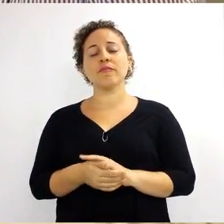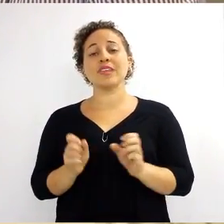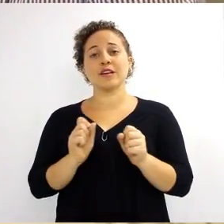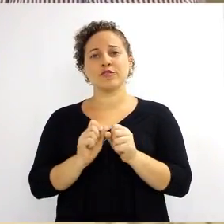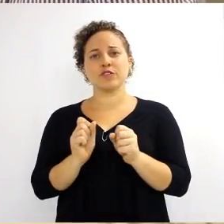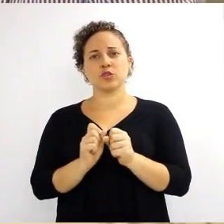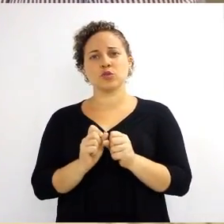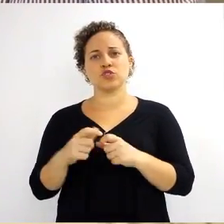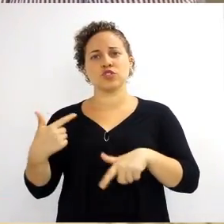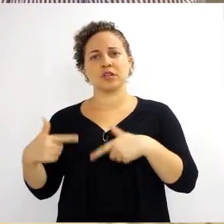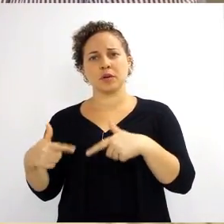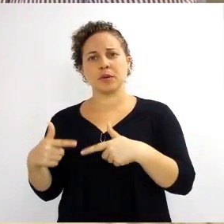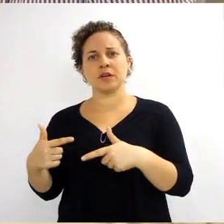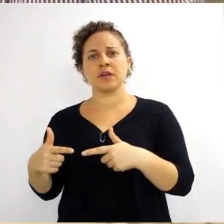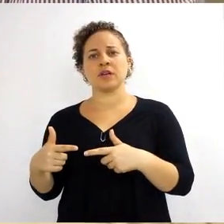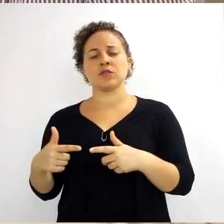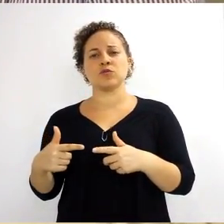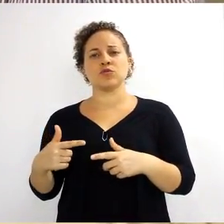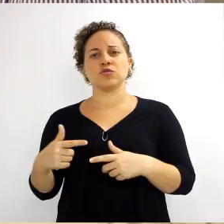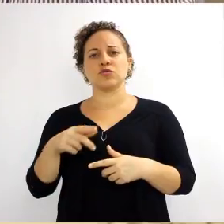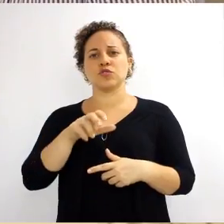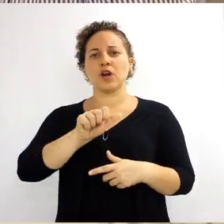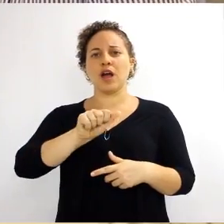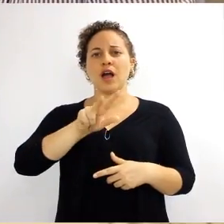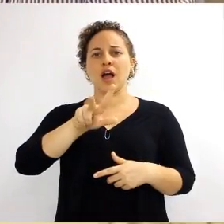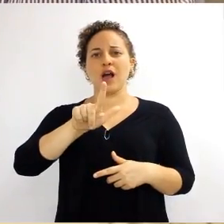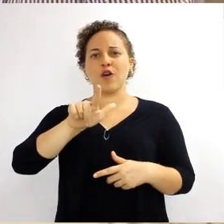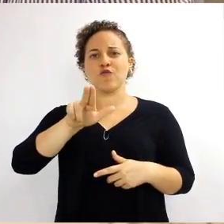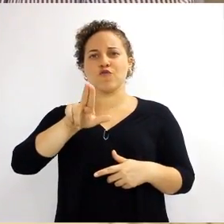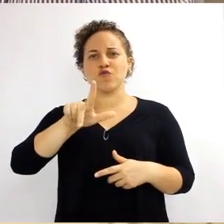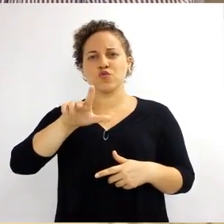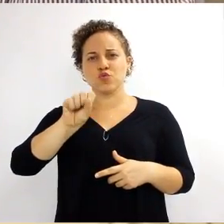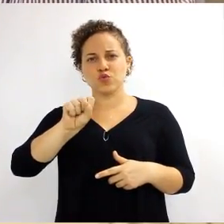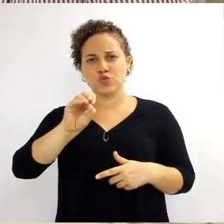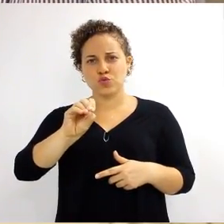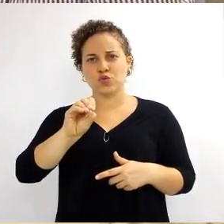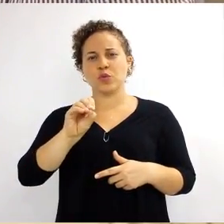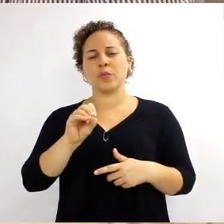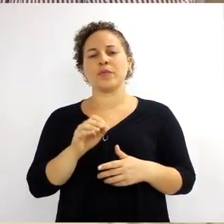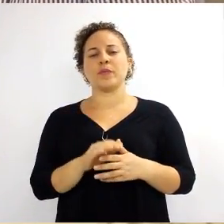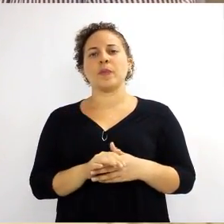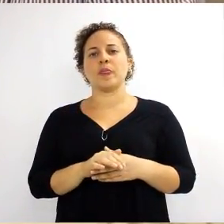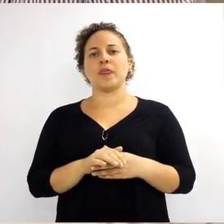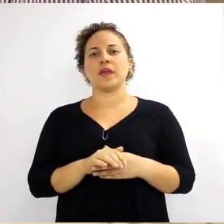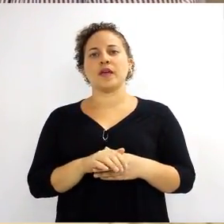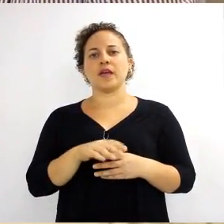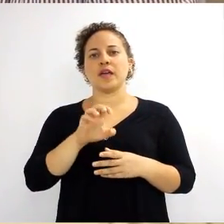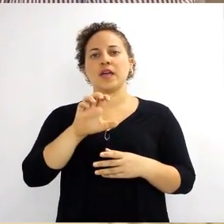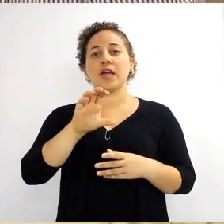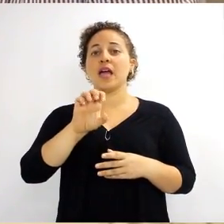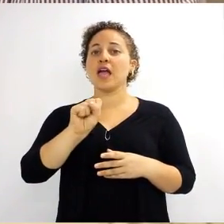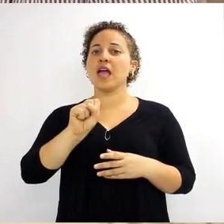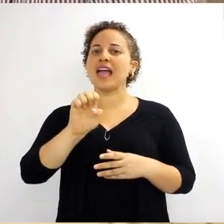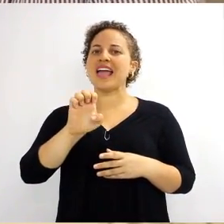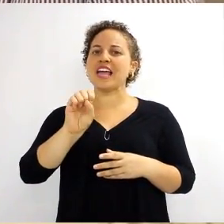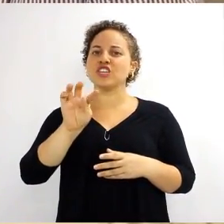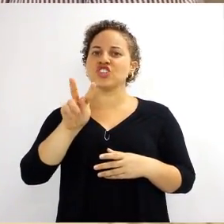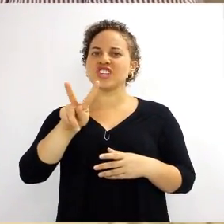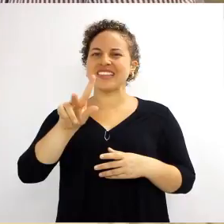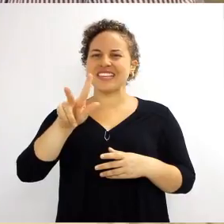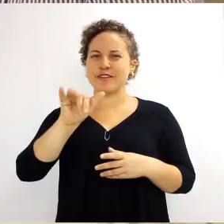formado por trabalhadores portuários avulsos, né? Da estiva, dos arrumadores, dos